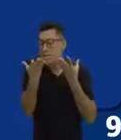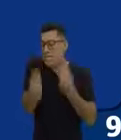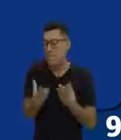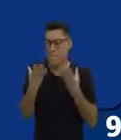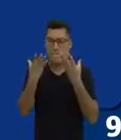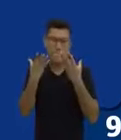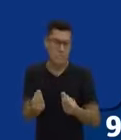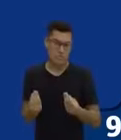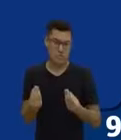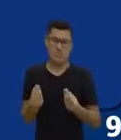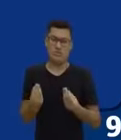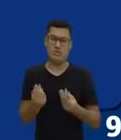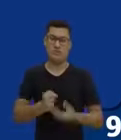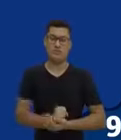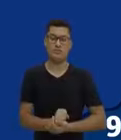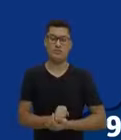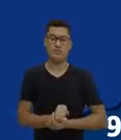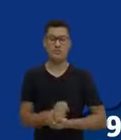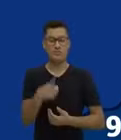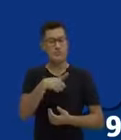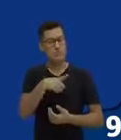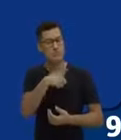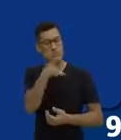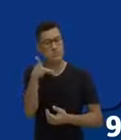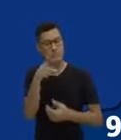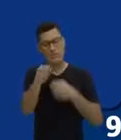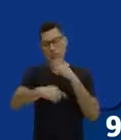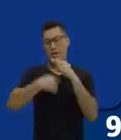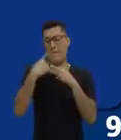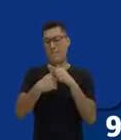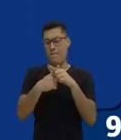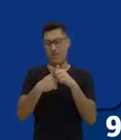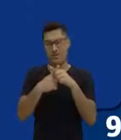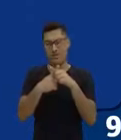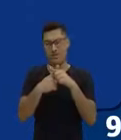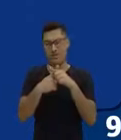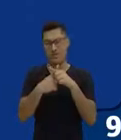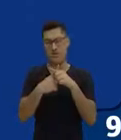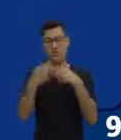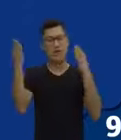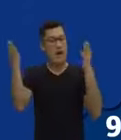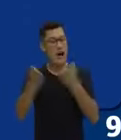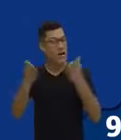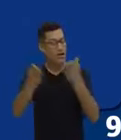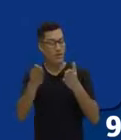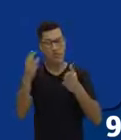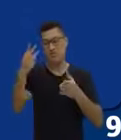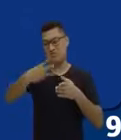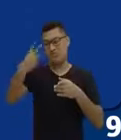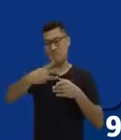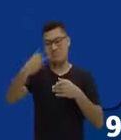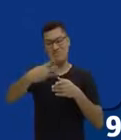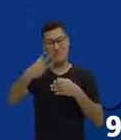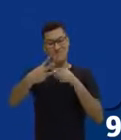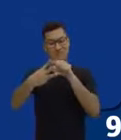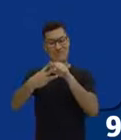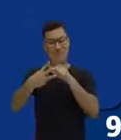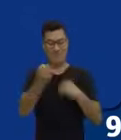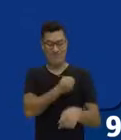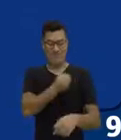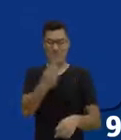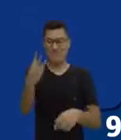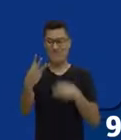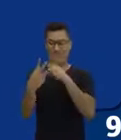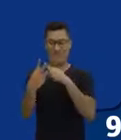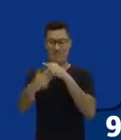Correto, Fernando? Isso, aí você vai ver que você está multiplicando, no caso, multiplicando, e agora não é nem por 2, é por 3. Então, é por 3. Você vai ver que o crescimento vai ser